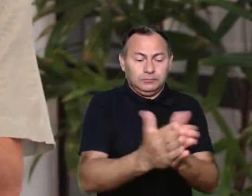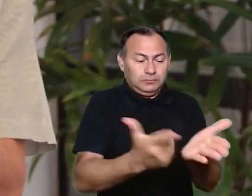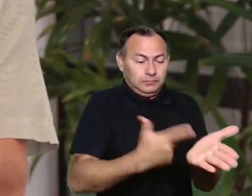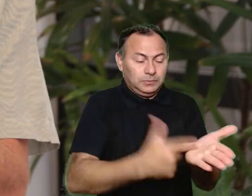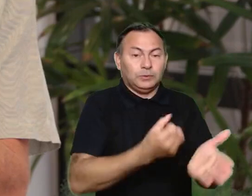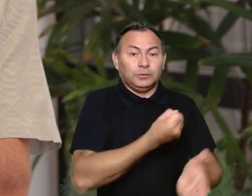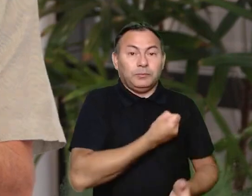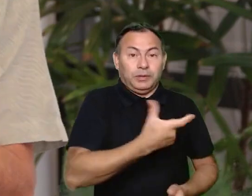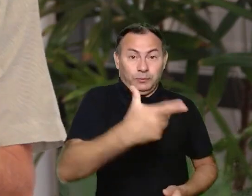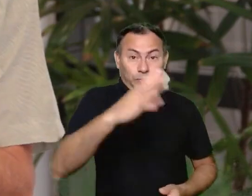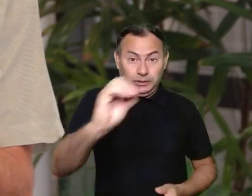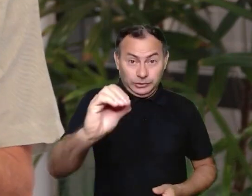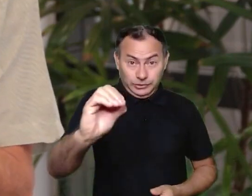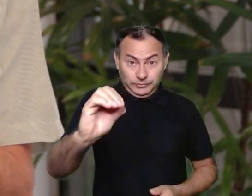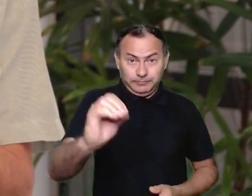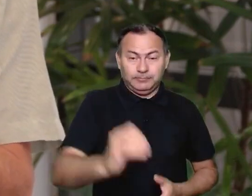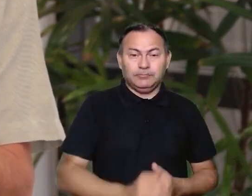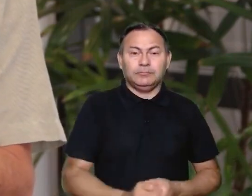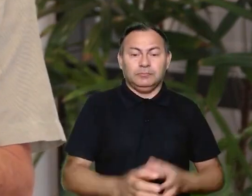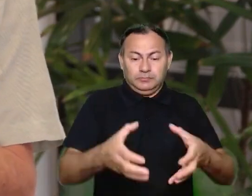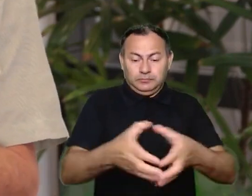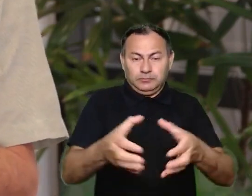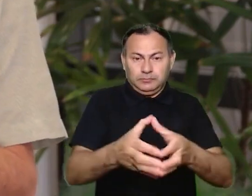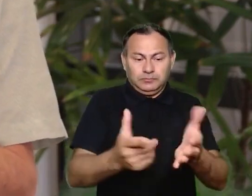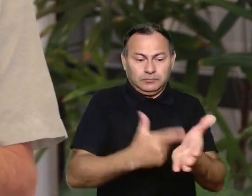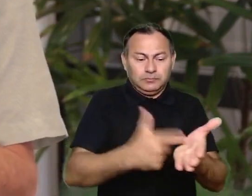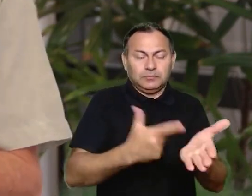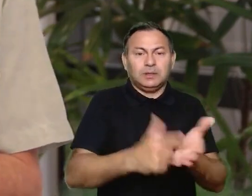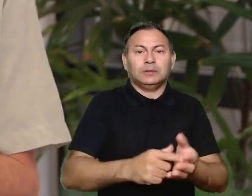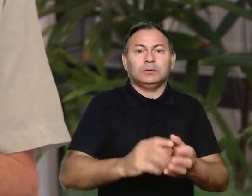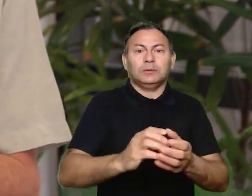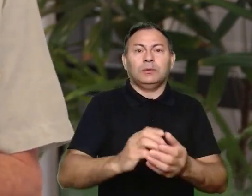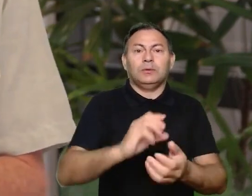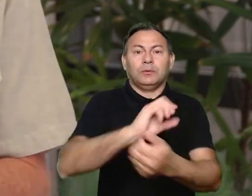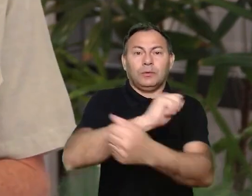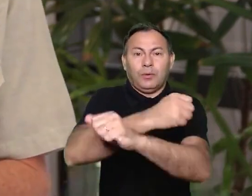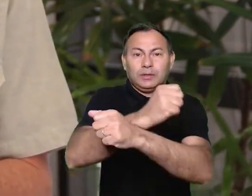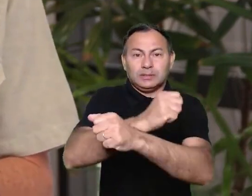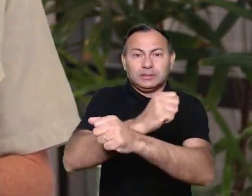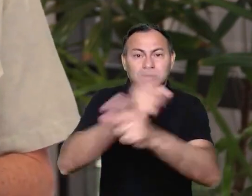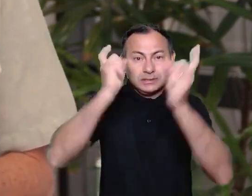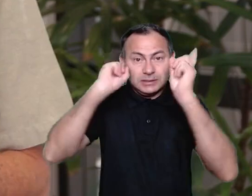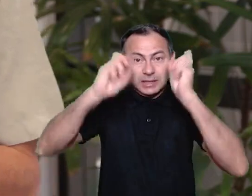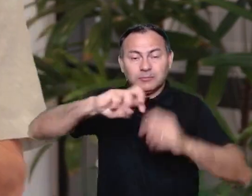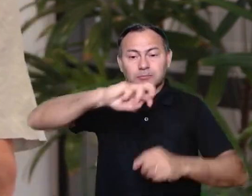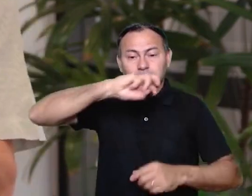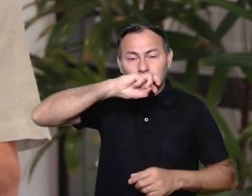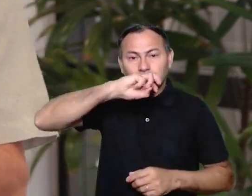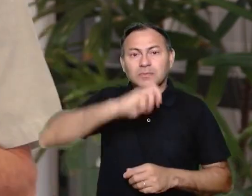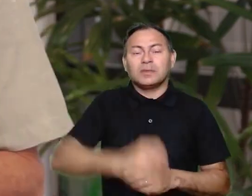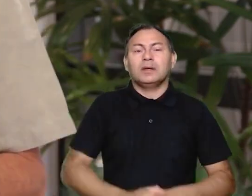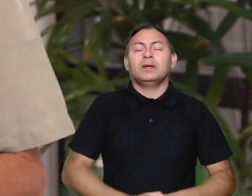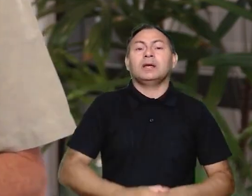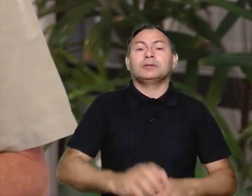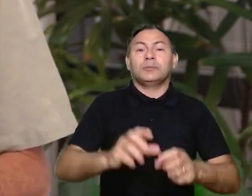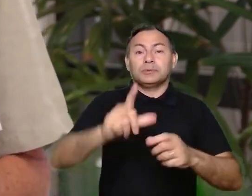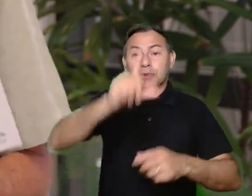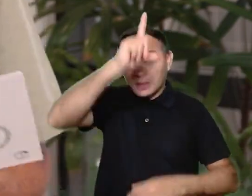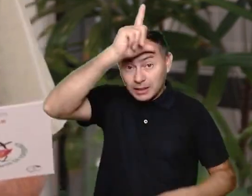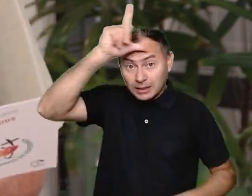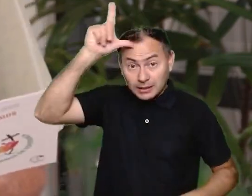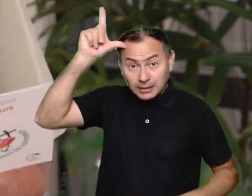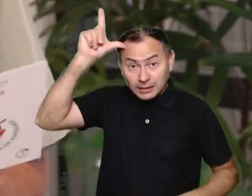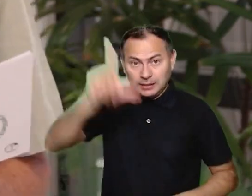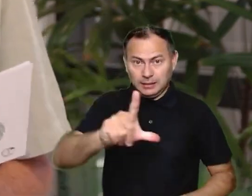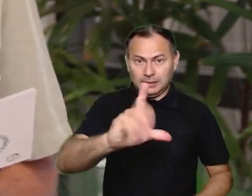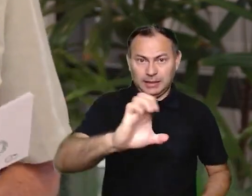o caderno número 20 da coleção Cadernos do Concílio, e é sobre os leigos.